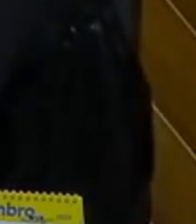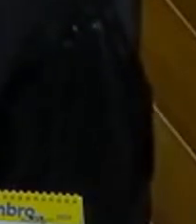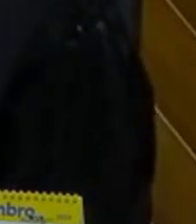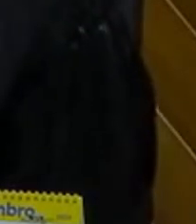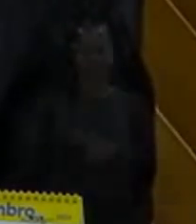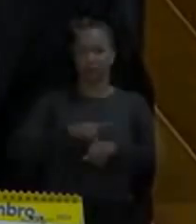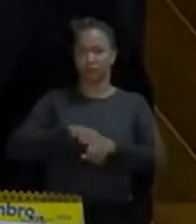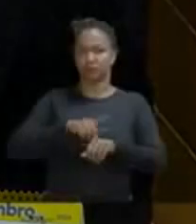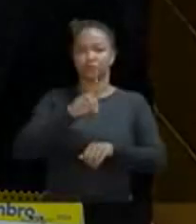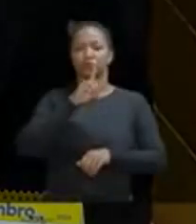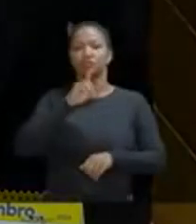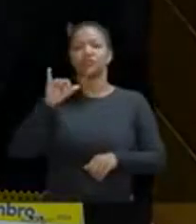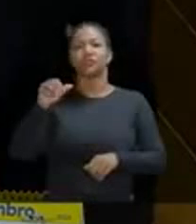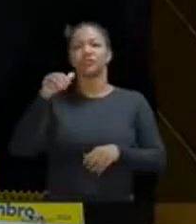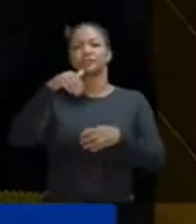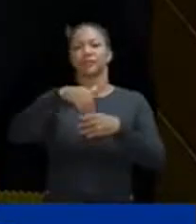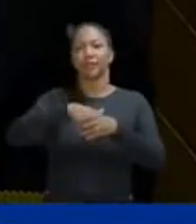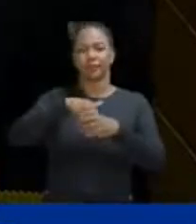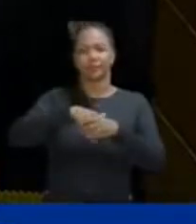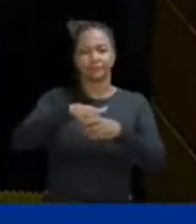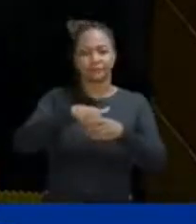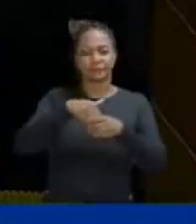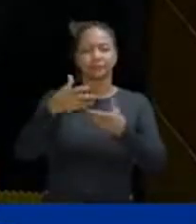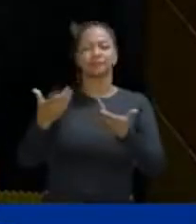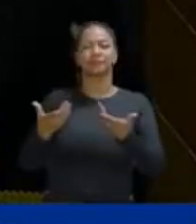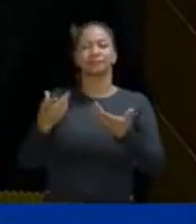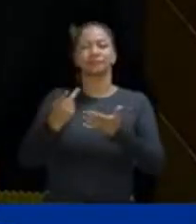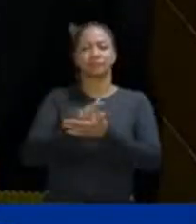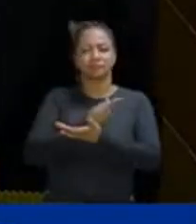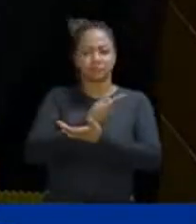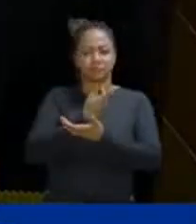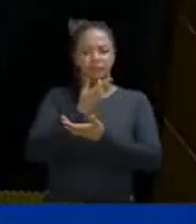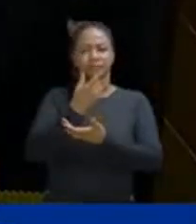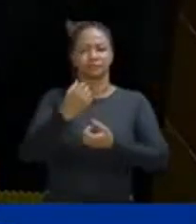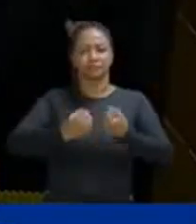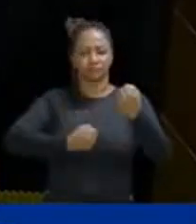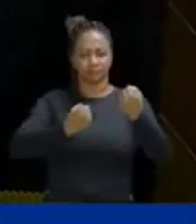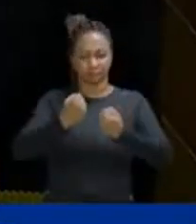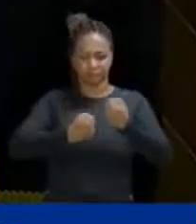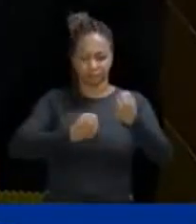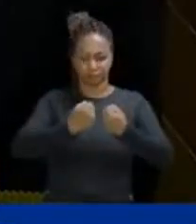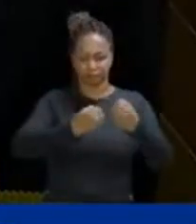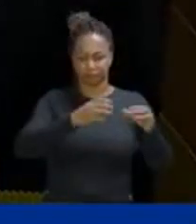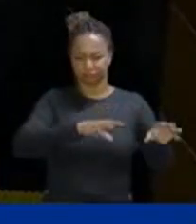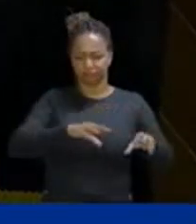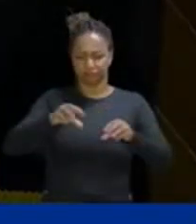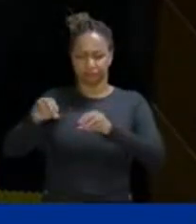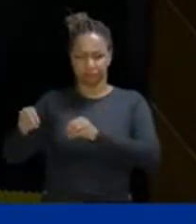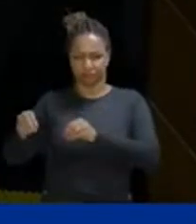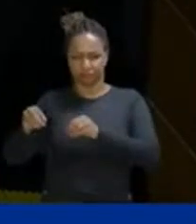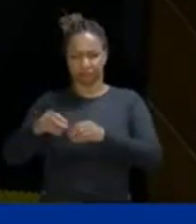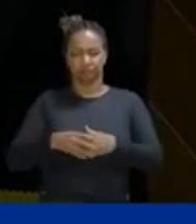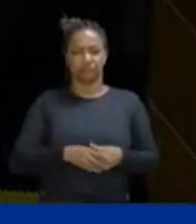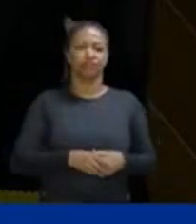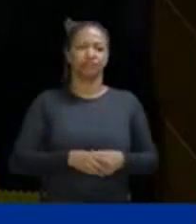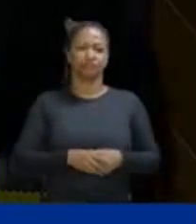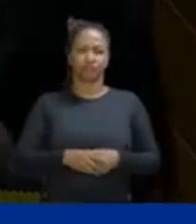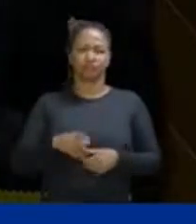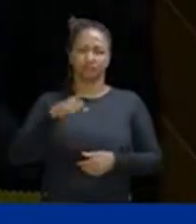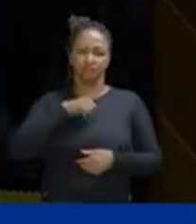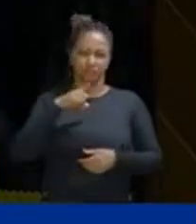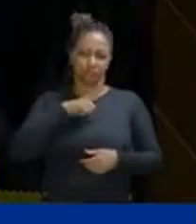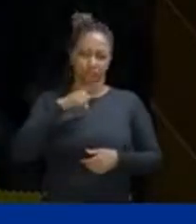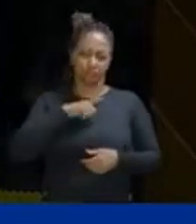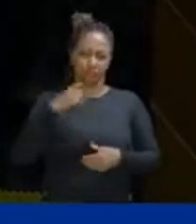ao momento ao dia da eleição, onde ocorreu o transporte irregular, conforme consta